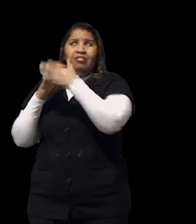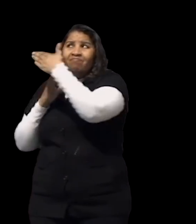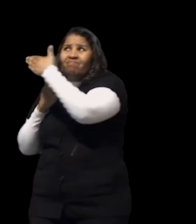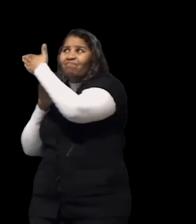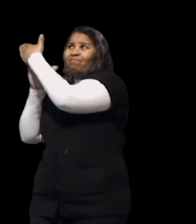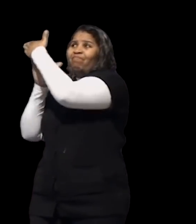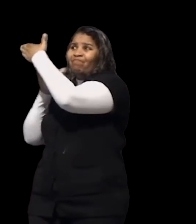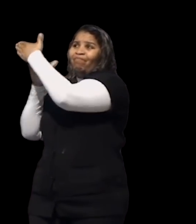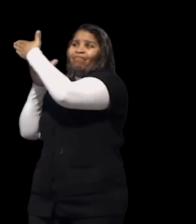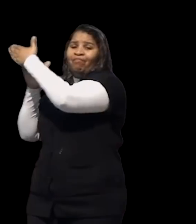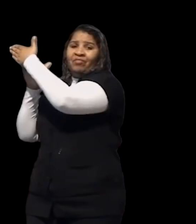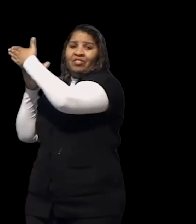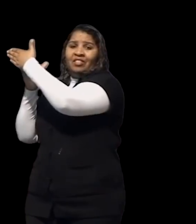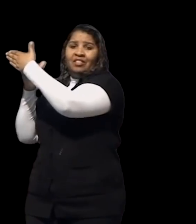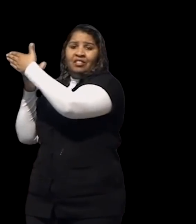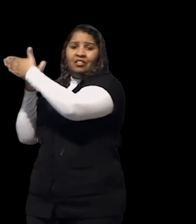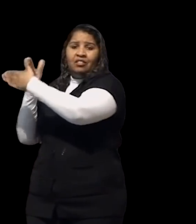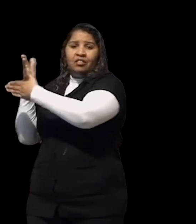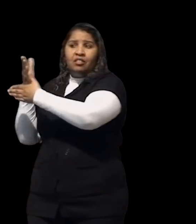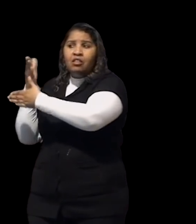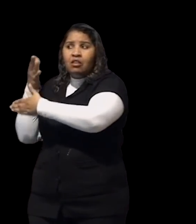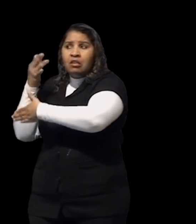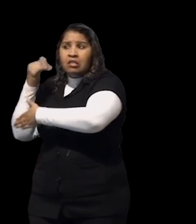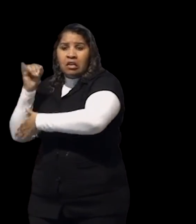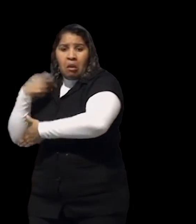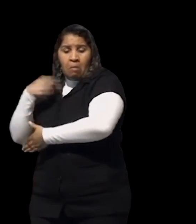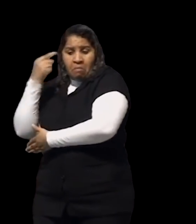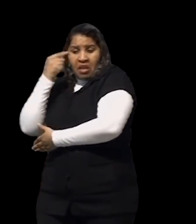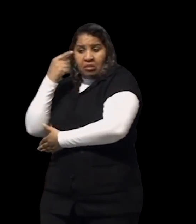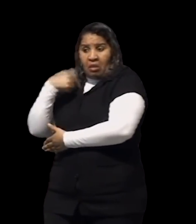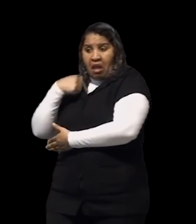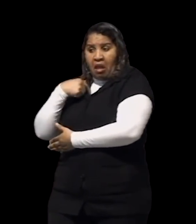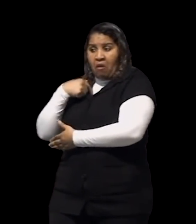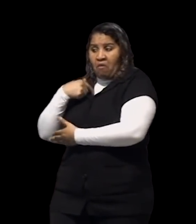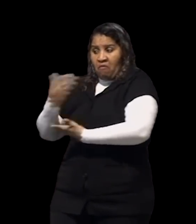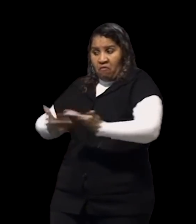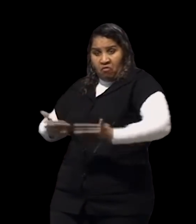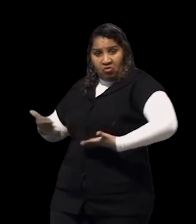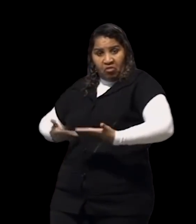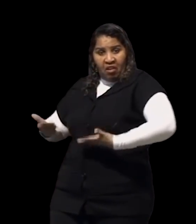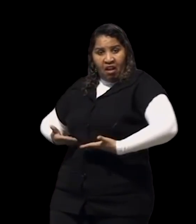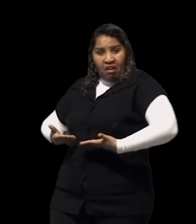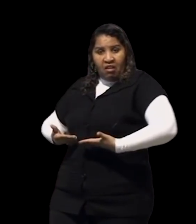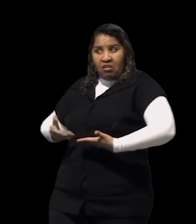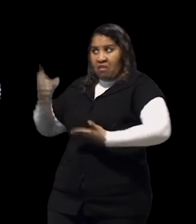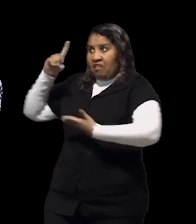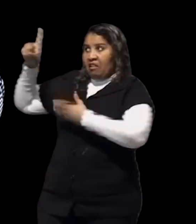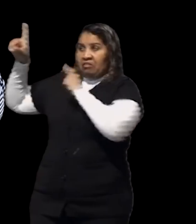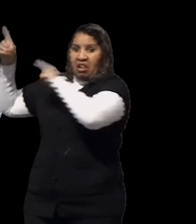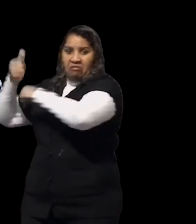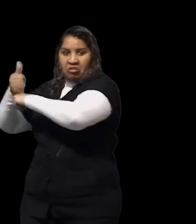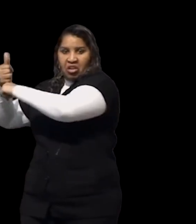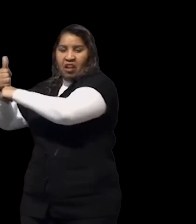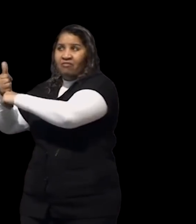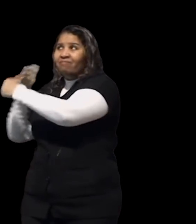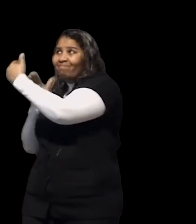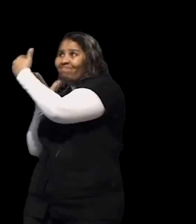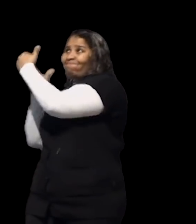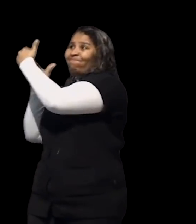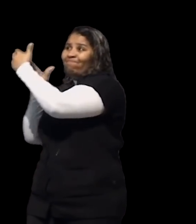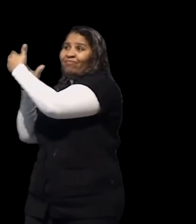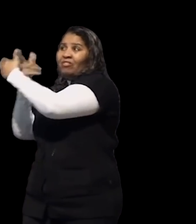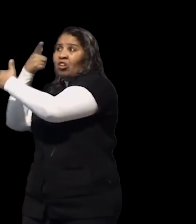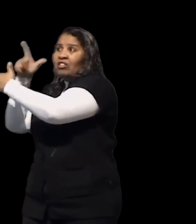seu pai eu lembro do meu próprio pai um homem que nunca me causou medo as